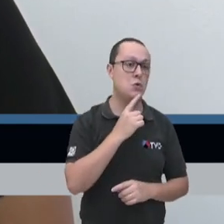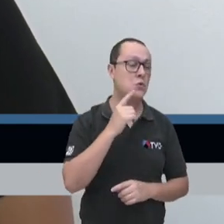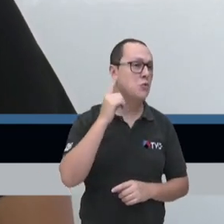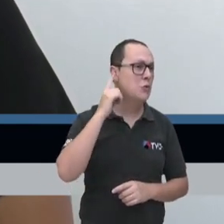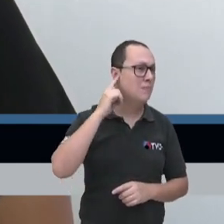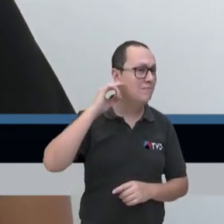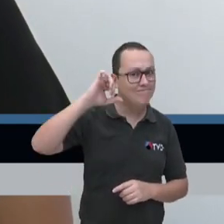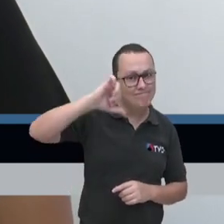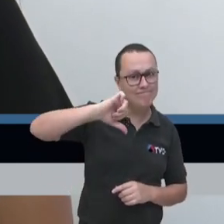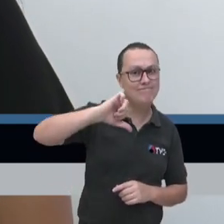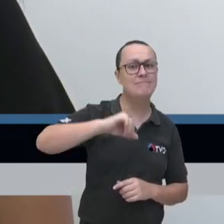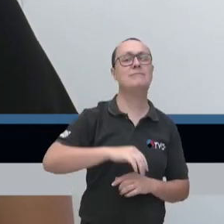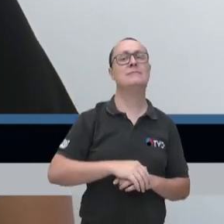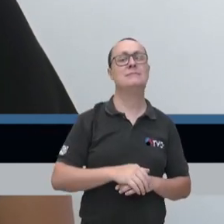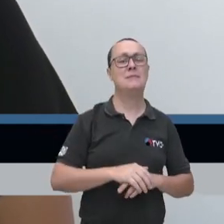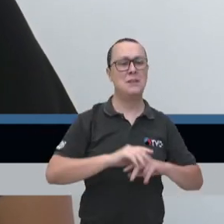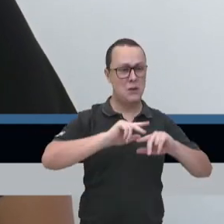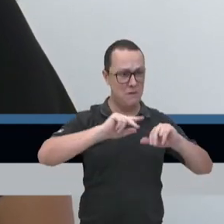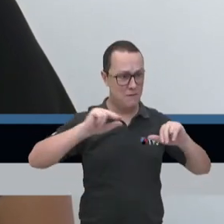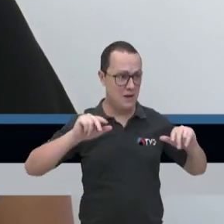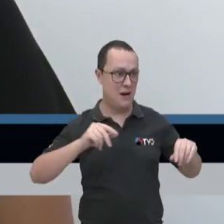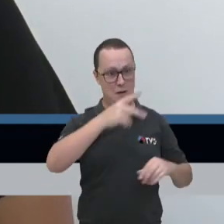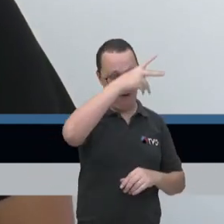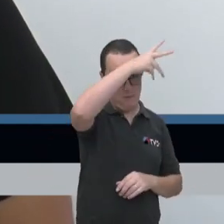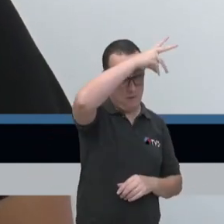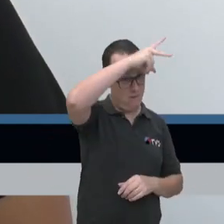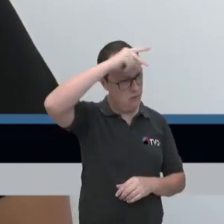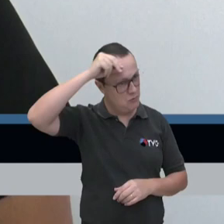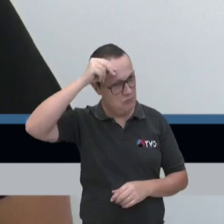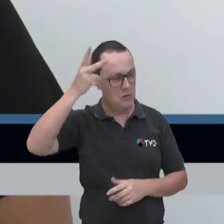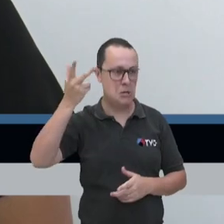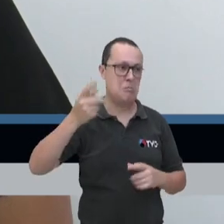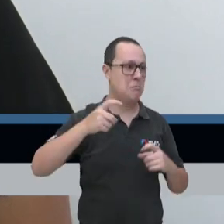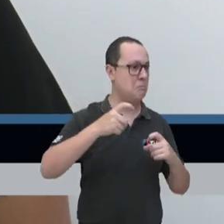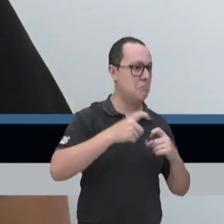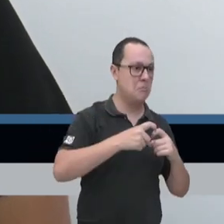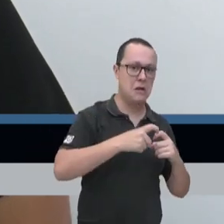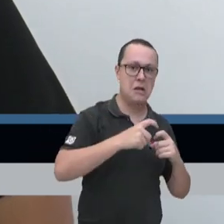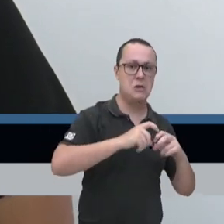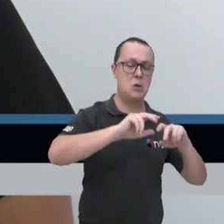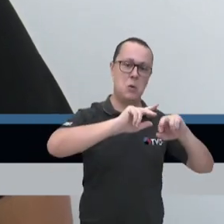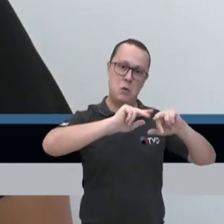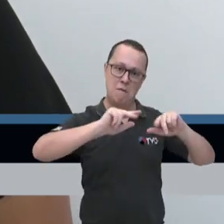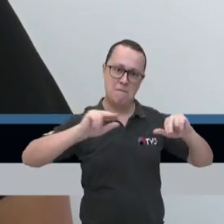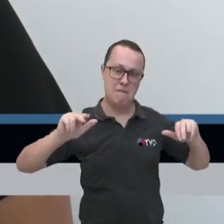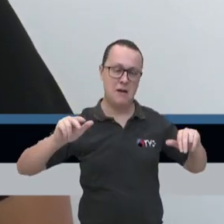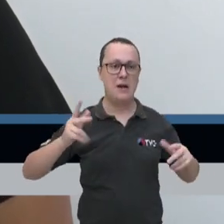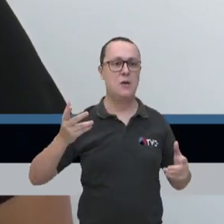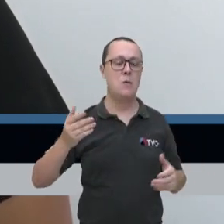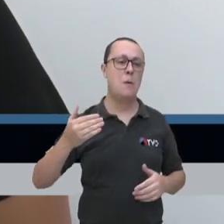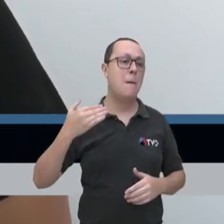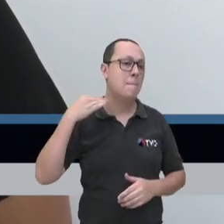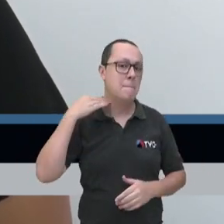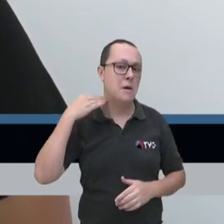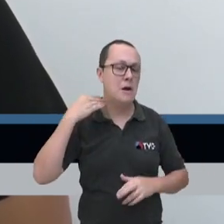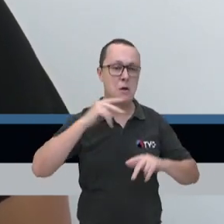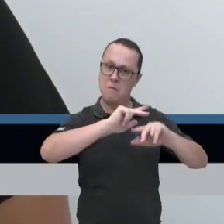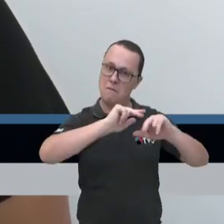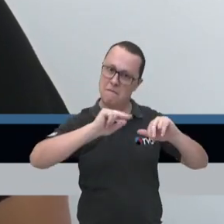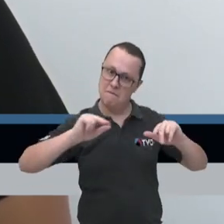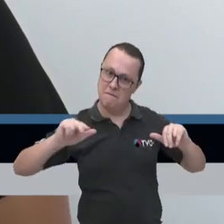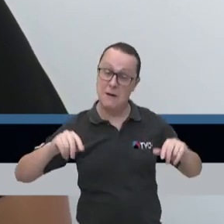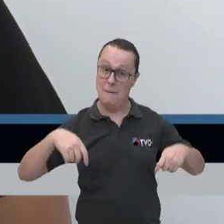deficientes auditiva em todos os locais públicos da cidade. Aonde a pessoa surda precisar de